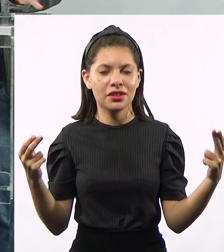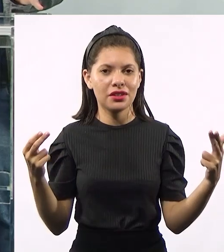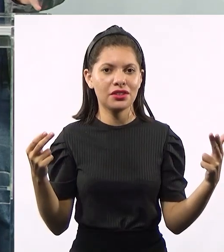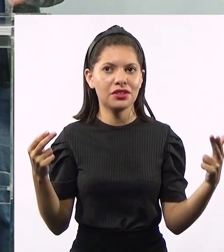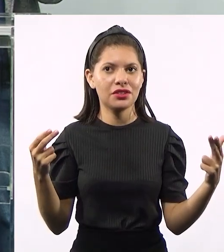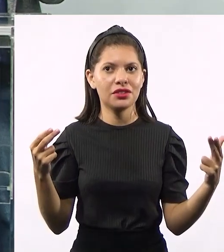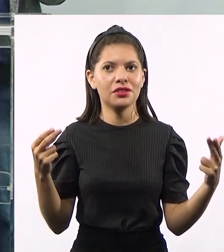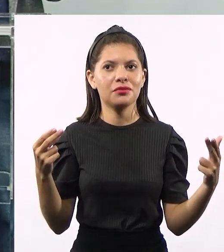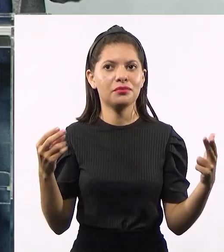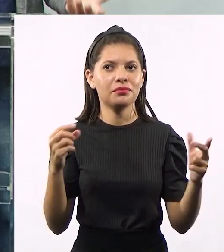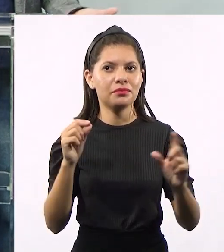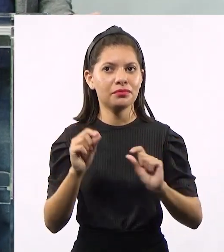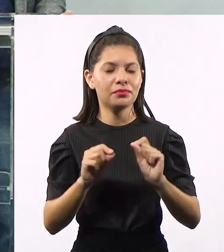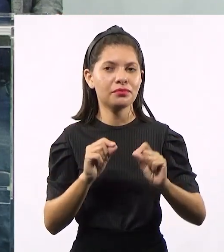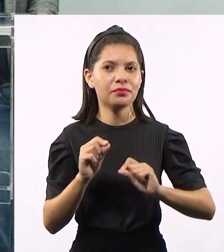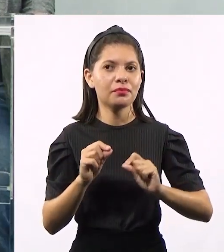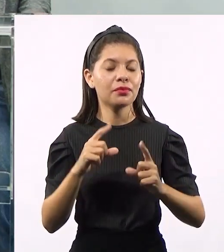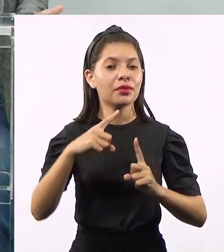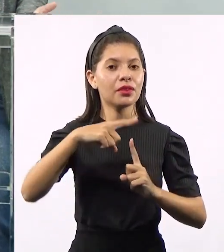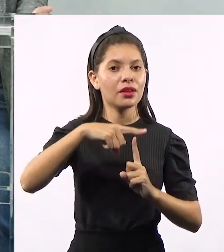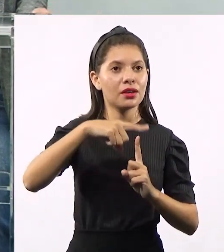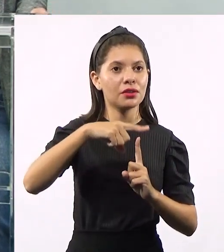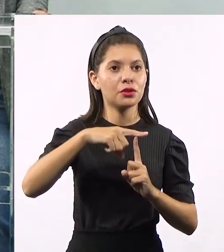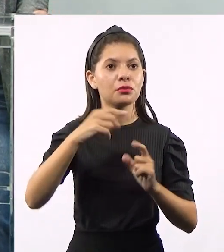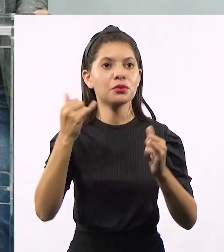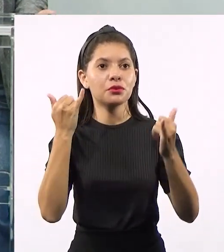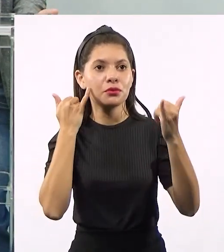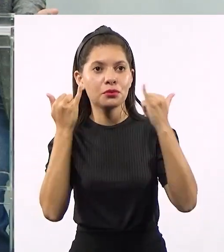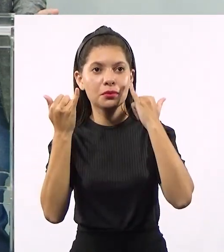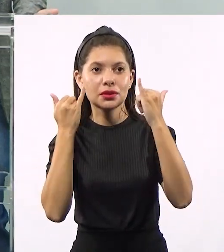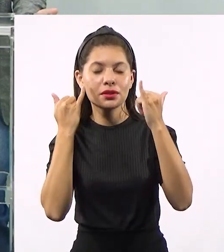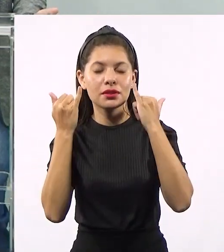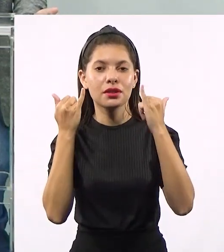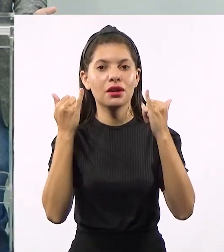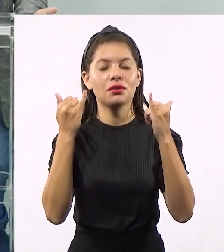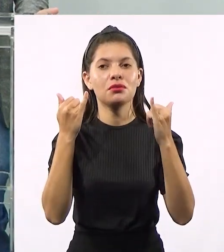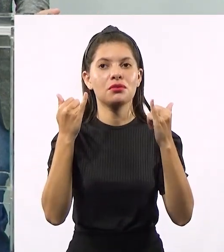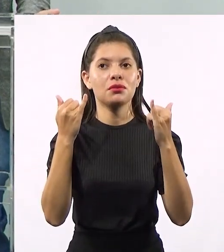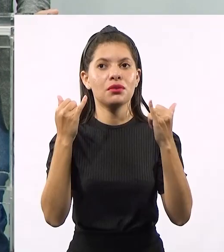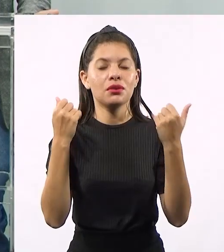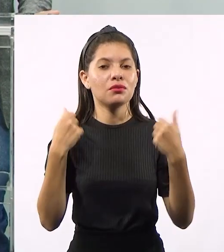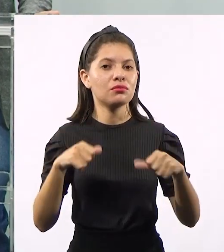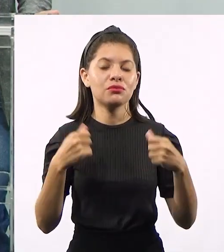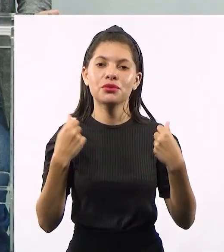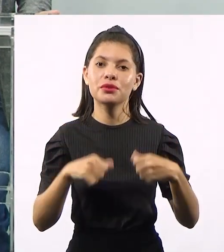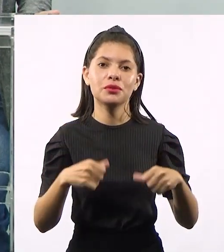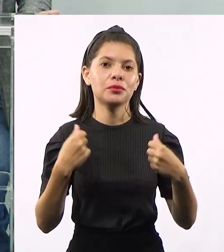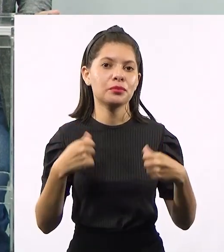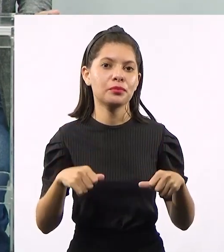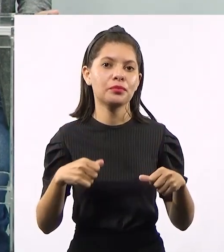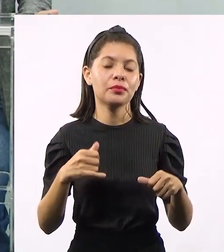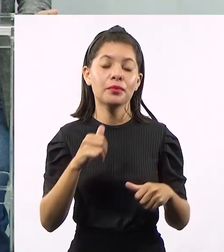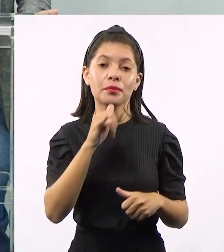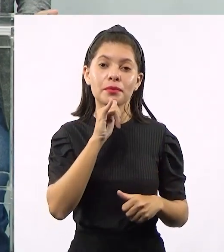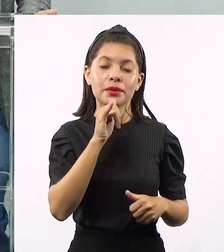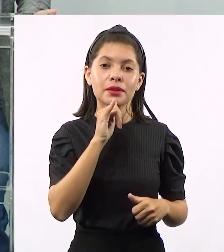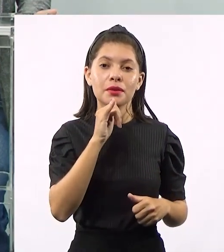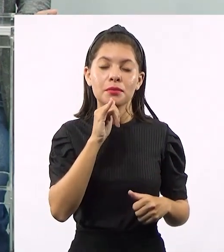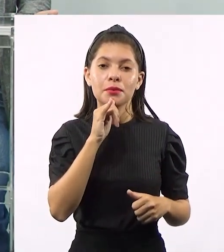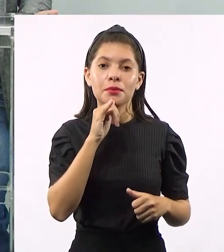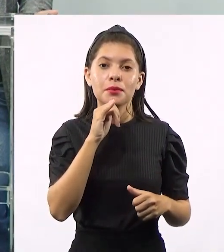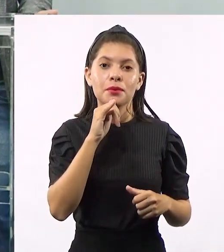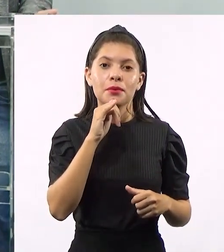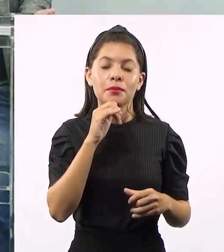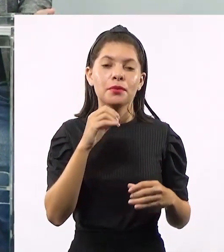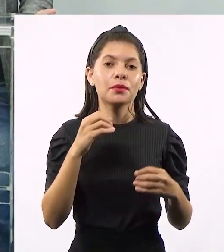ele. Mas outros tipos de informação, por exemplo, eu não consigo ter controle. Se eu pergunto, por exemplo, qual